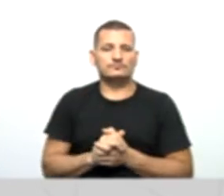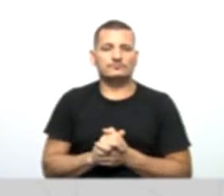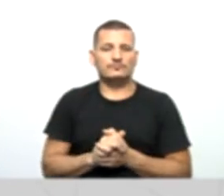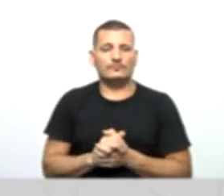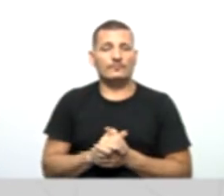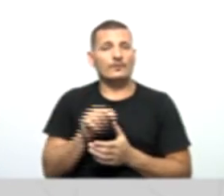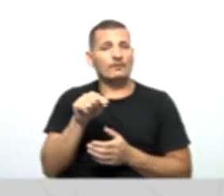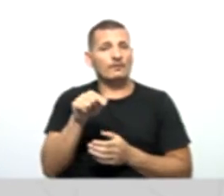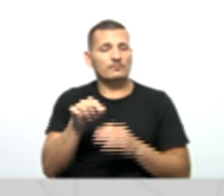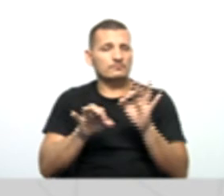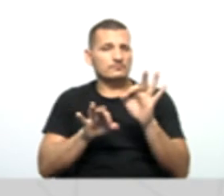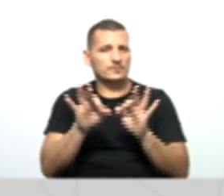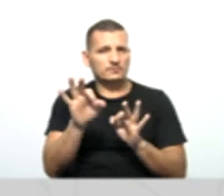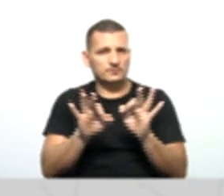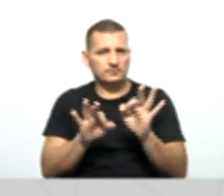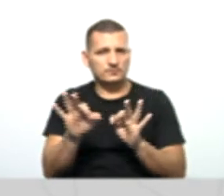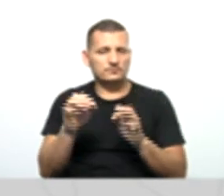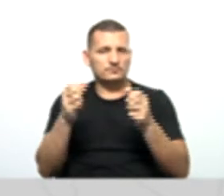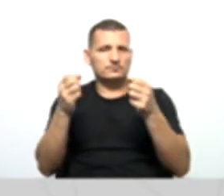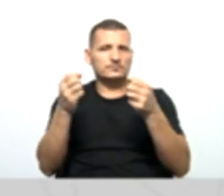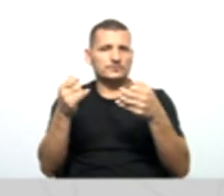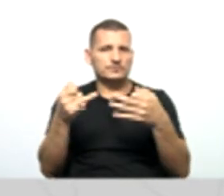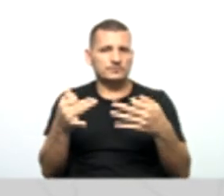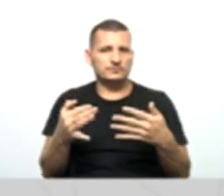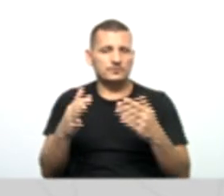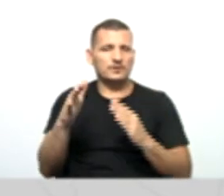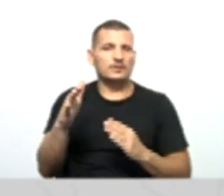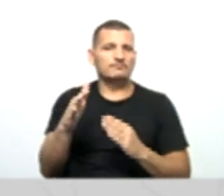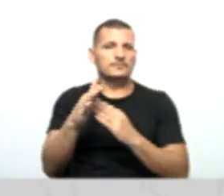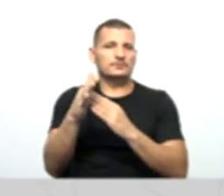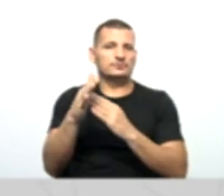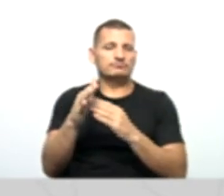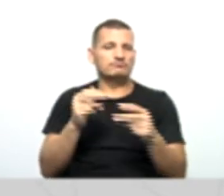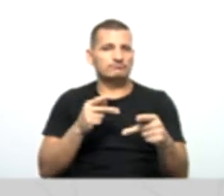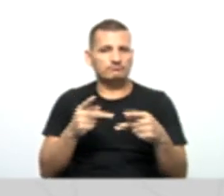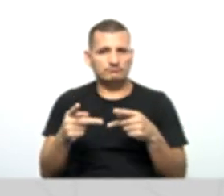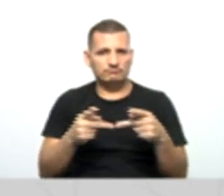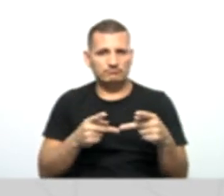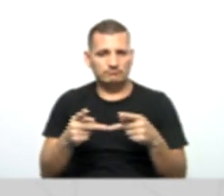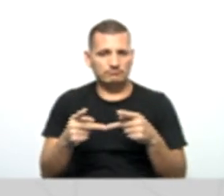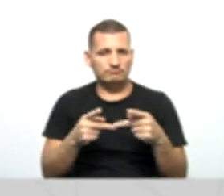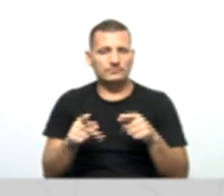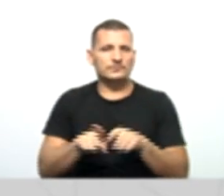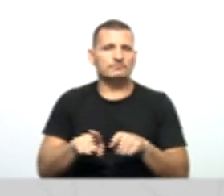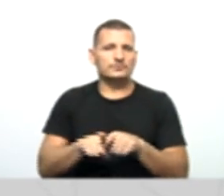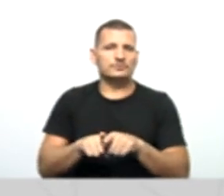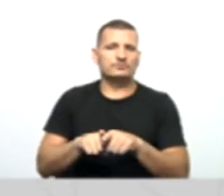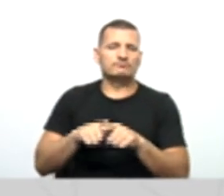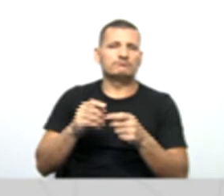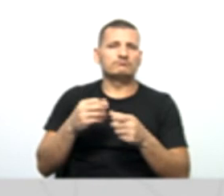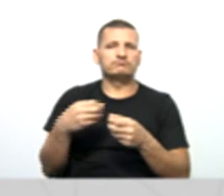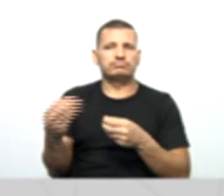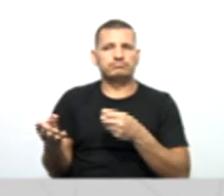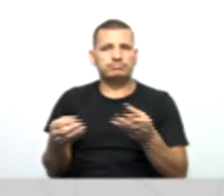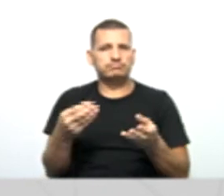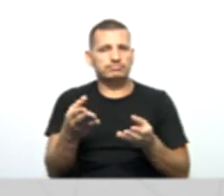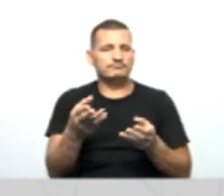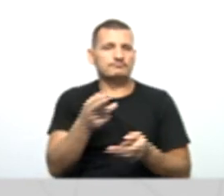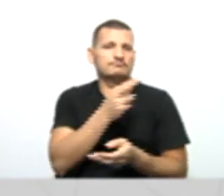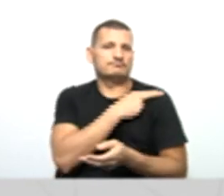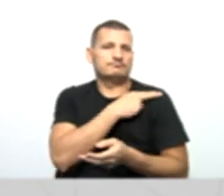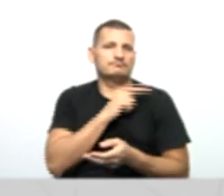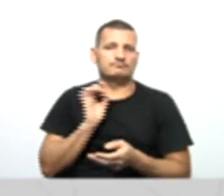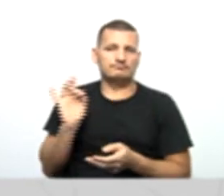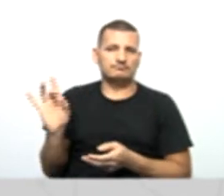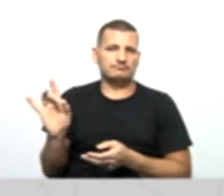elaborado para explicar os limites de um projeto, estabelecer responsabilidades de cada membro da equipe